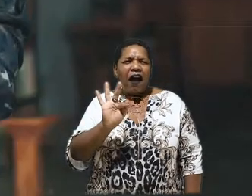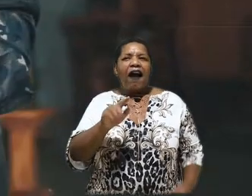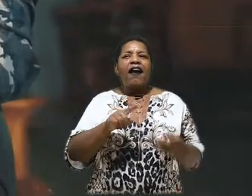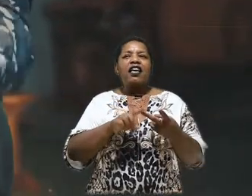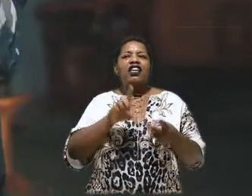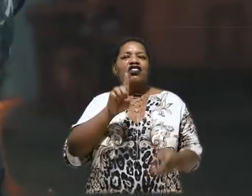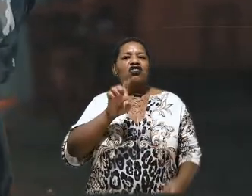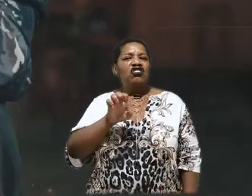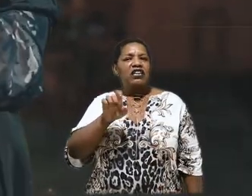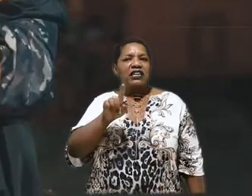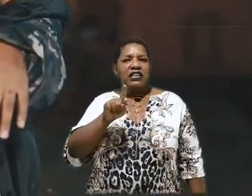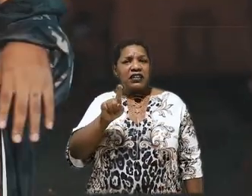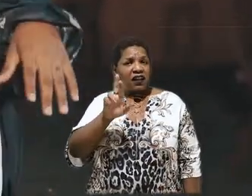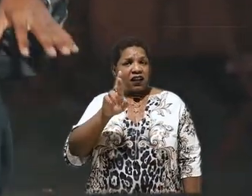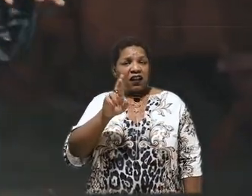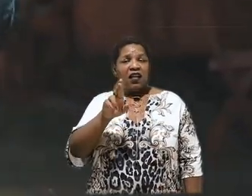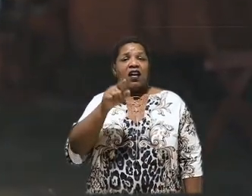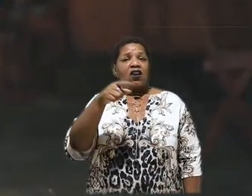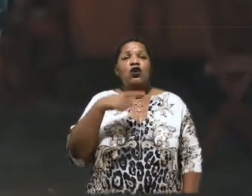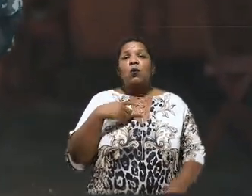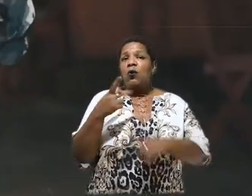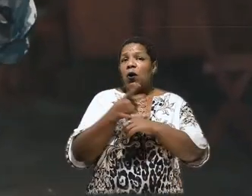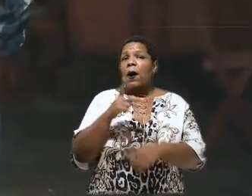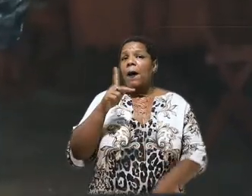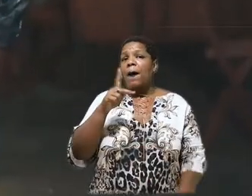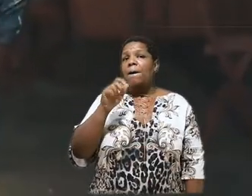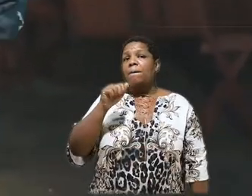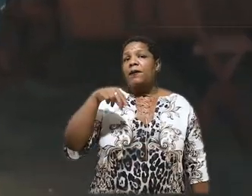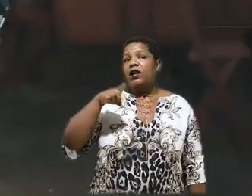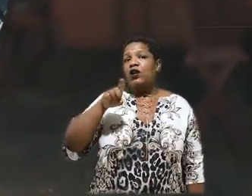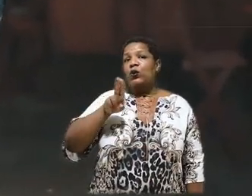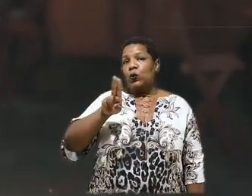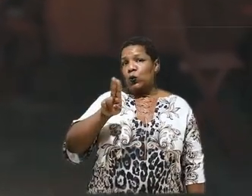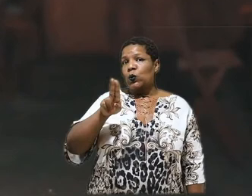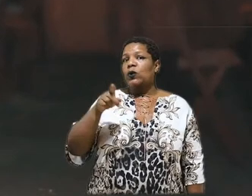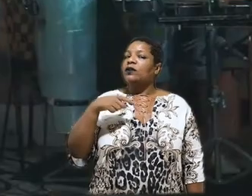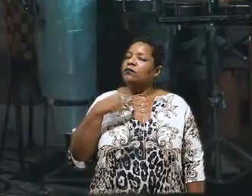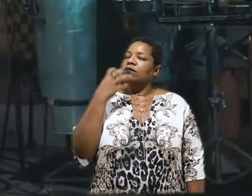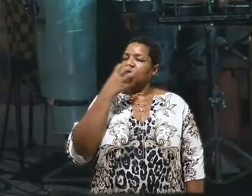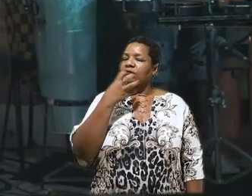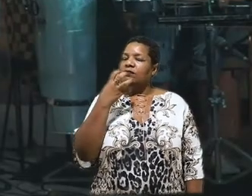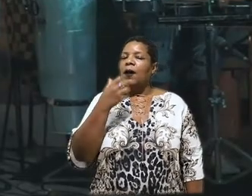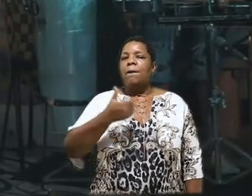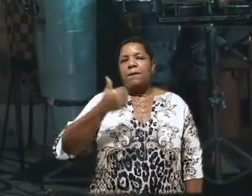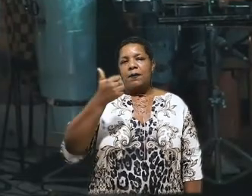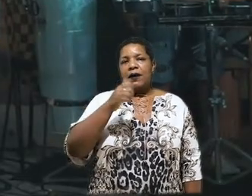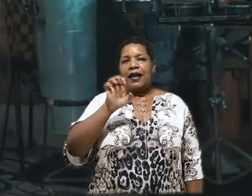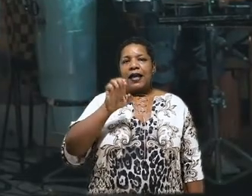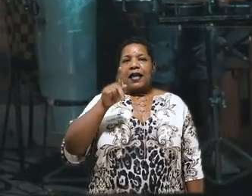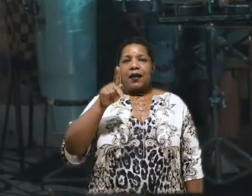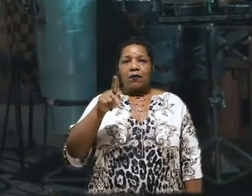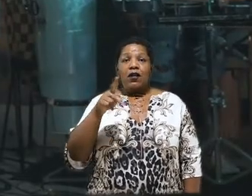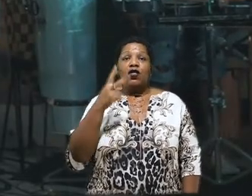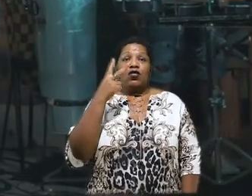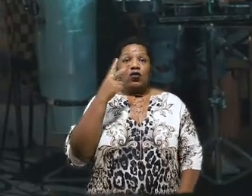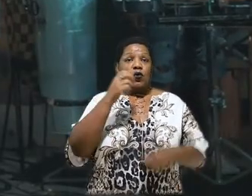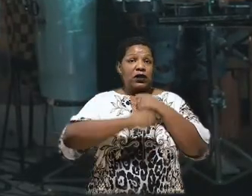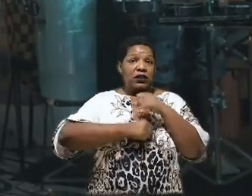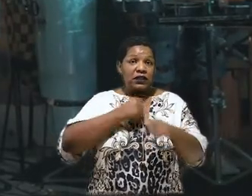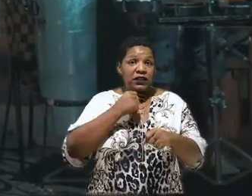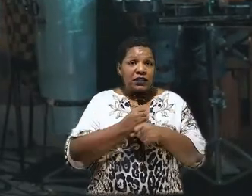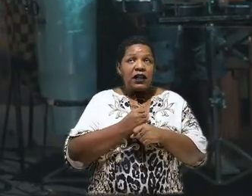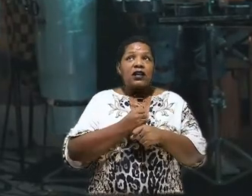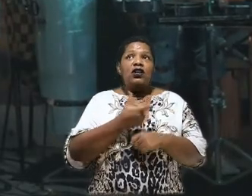da sua preferência você procura Pando para você ouvir Curtir um pouquinho do meu PC foi minha primeira vez já tá fazendo dois